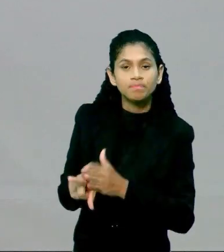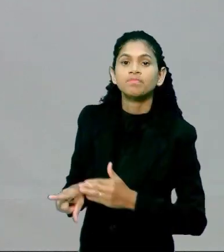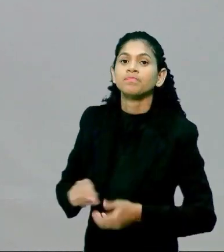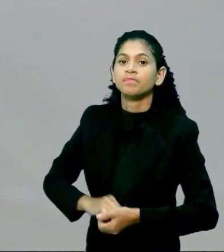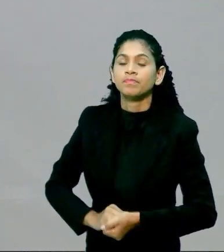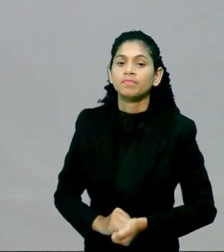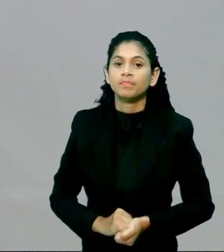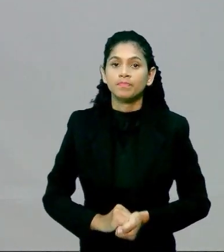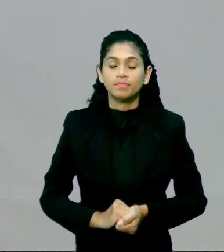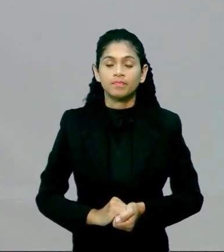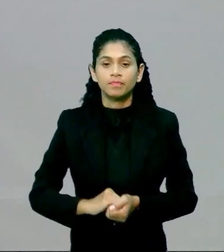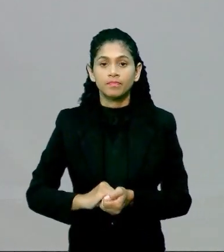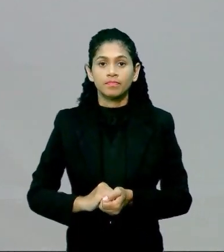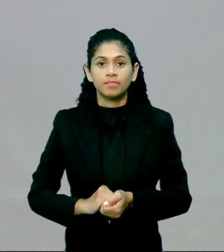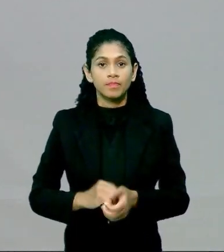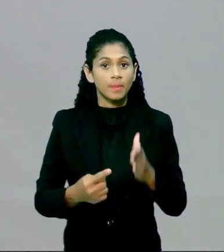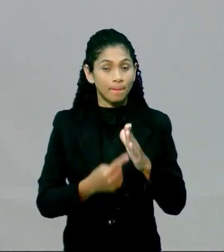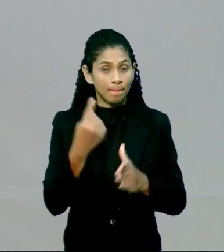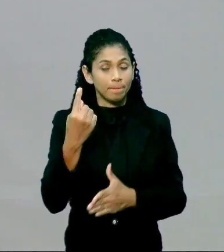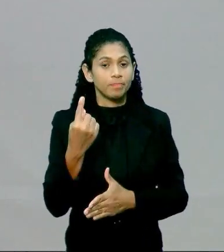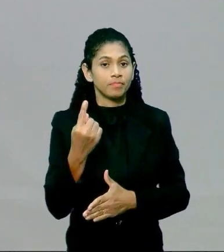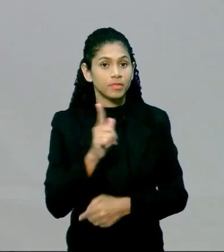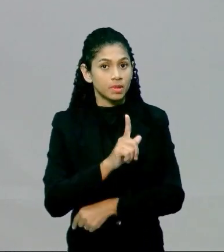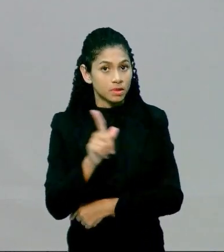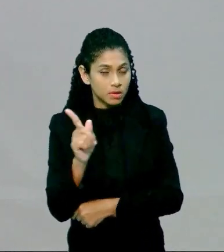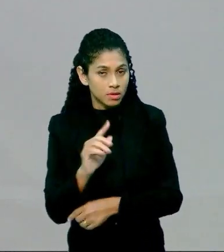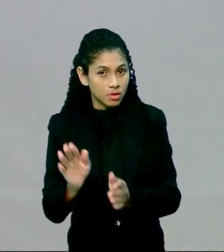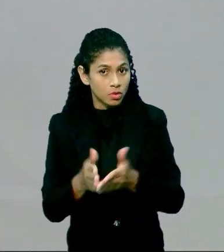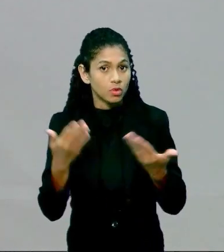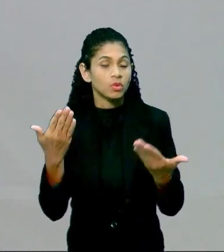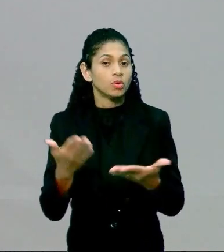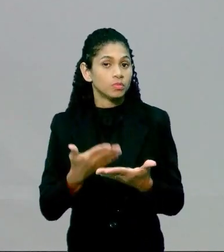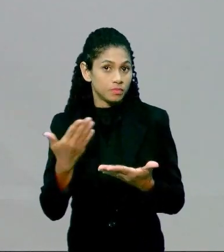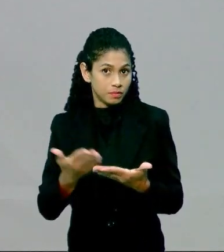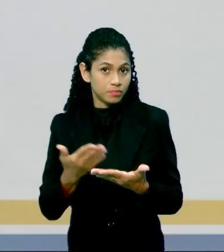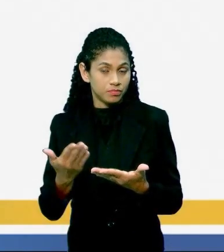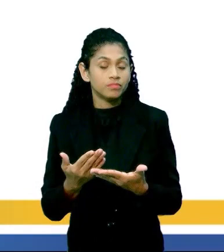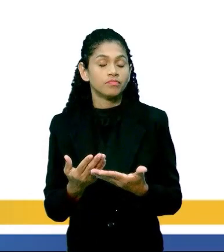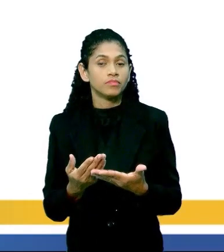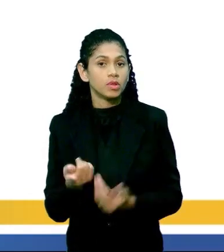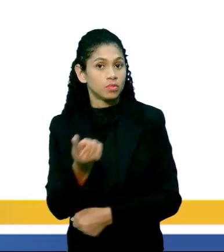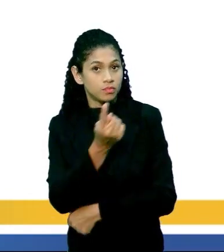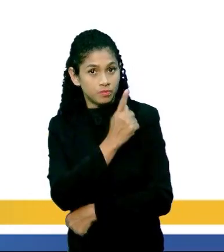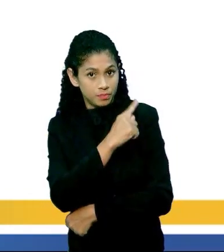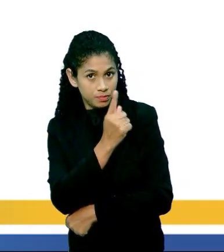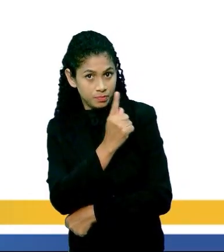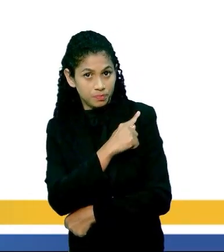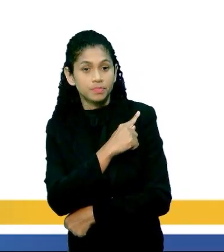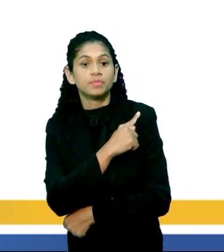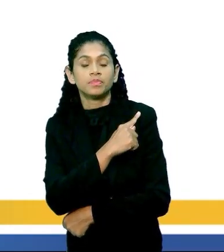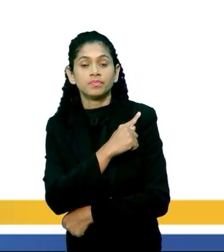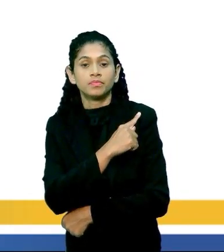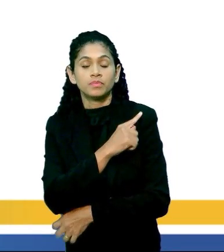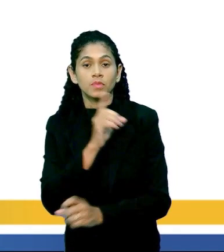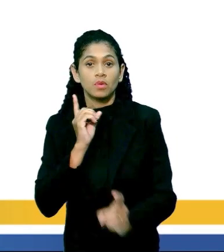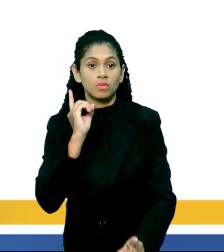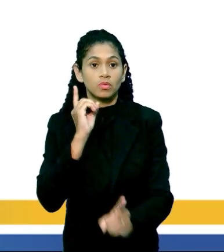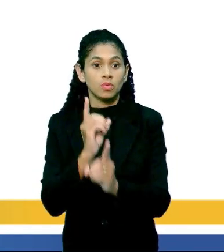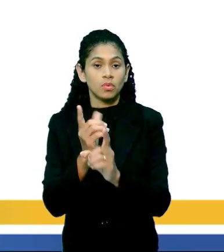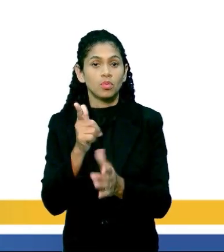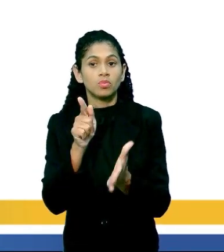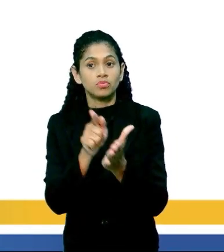primeira questão, ela está lá no livro Resolva Enem, é o volume 1, tá? Você encontra lá na